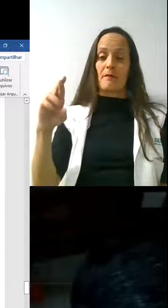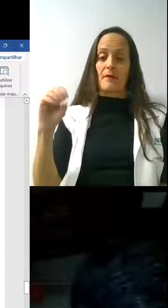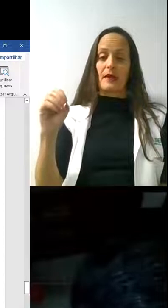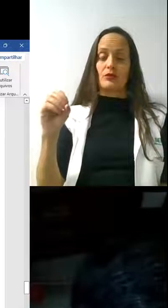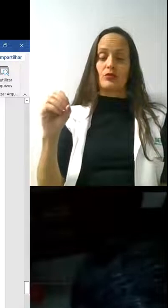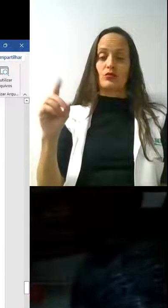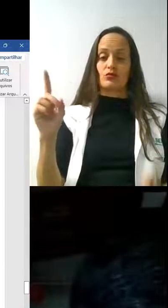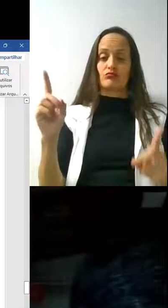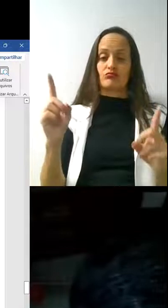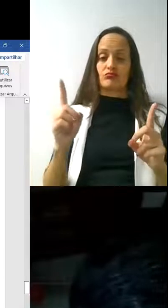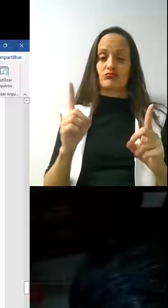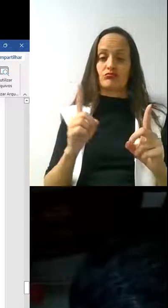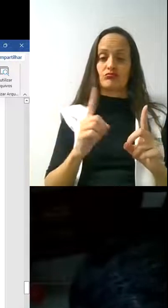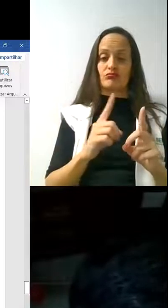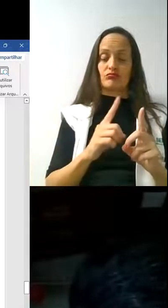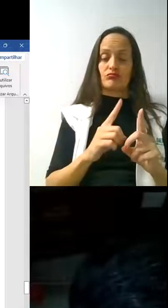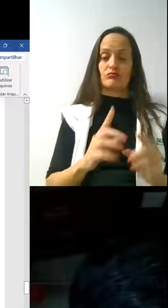dividindo. Isso?